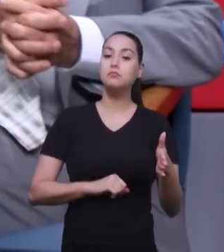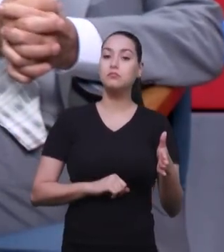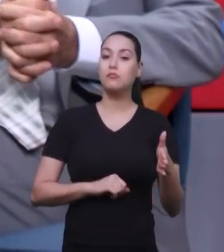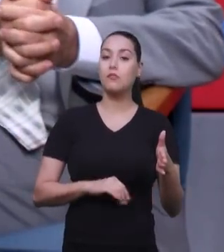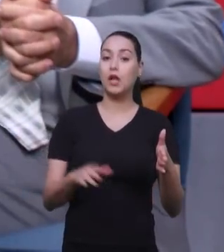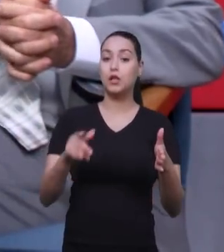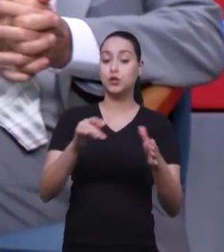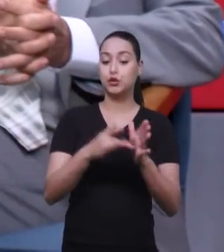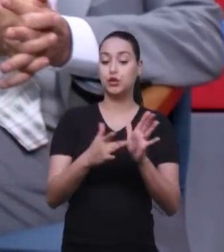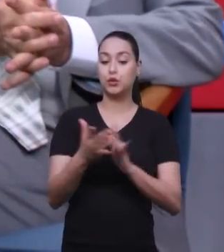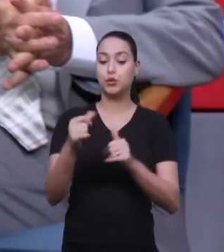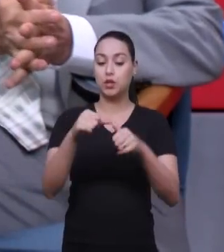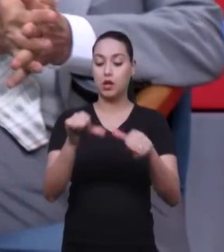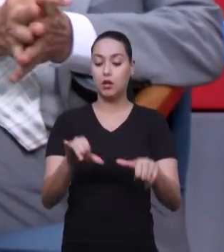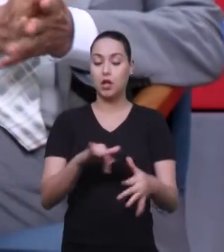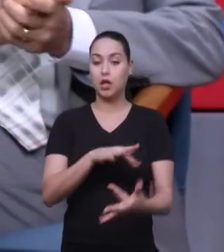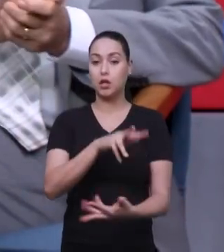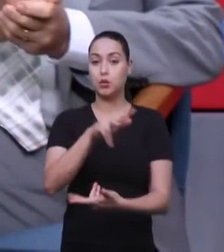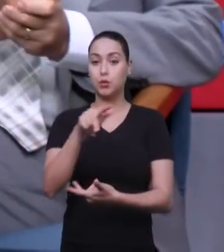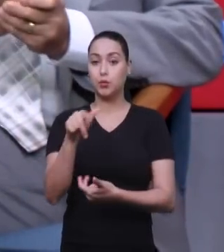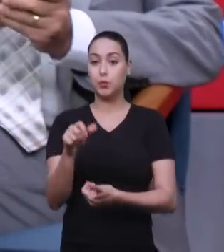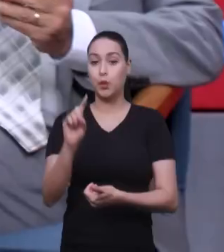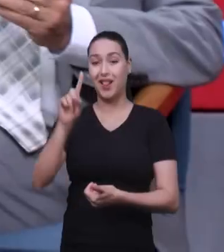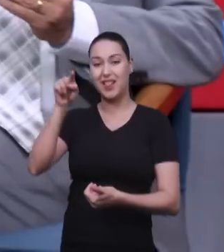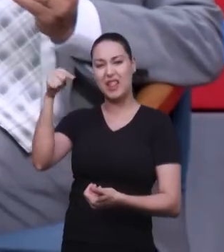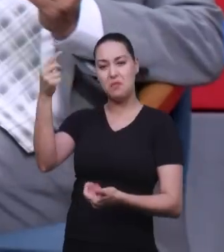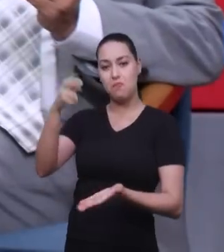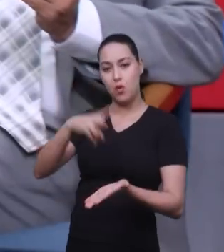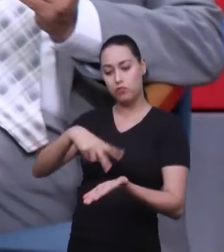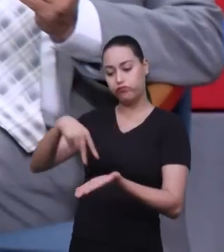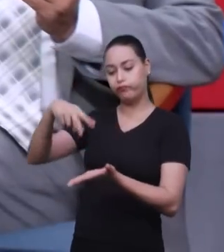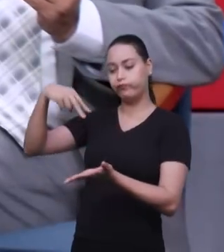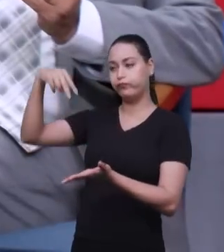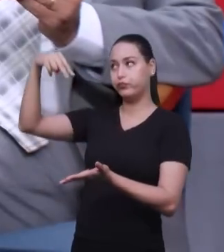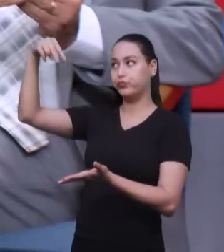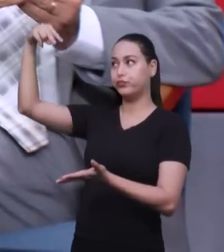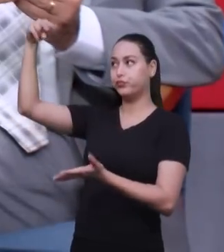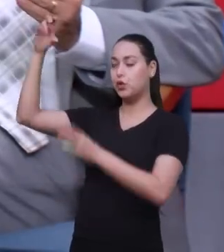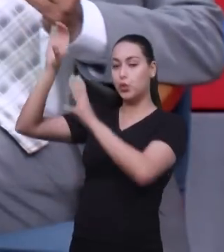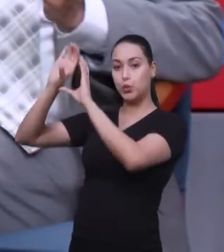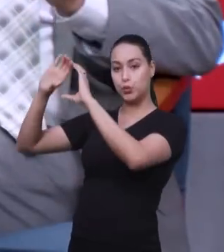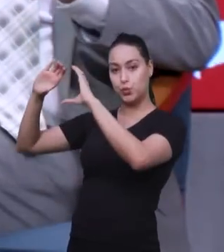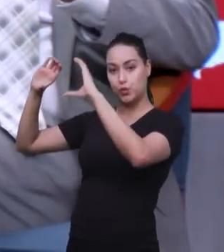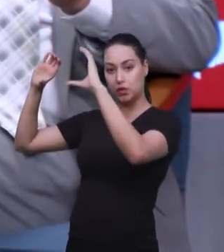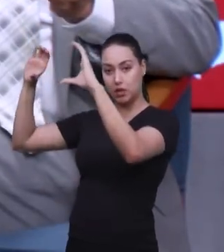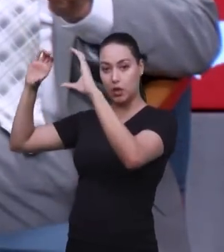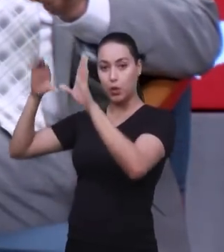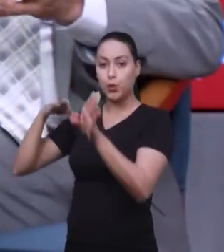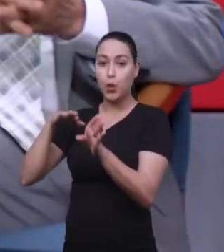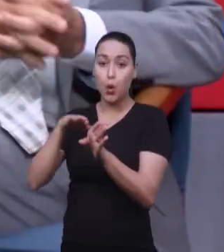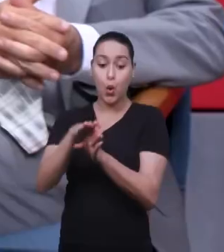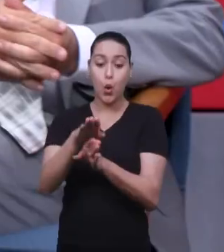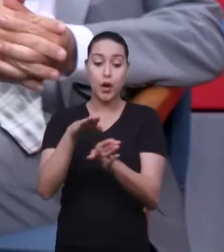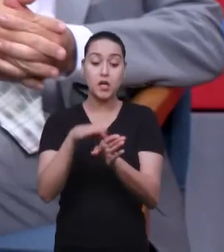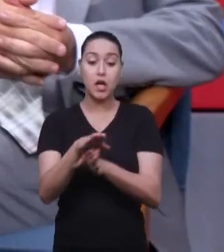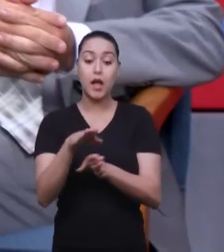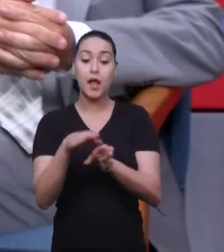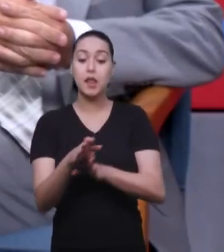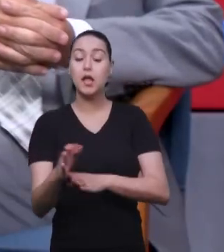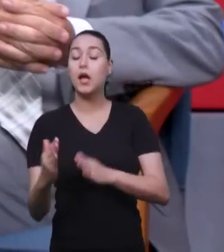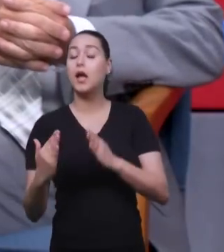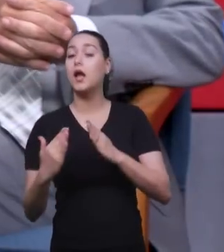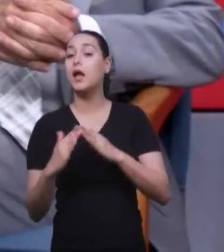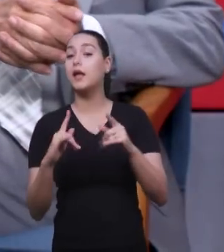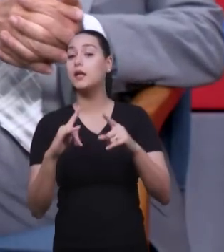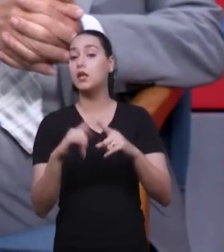que ele esteve aqui, depois a subida aos céus, quando ele orienta,